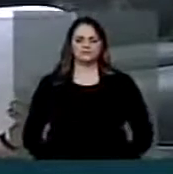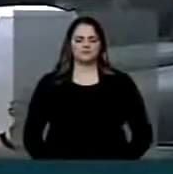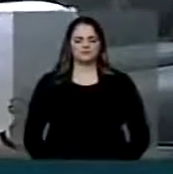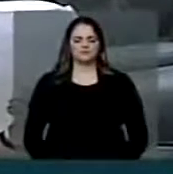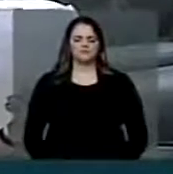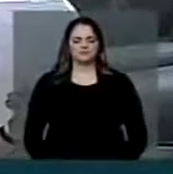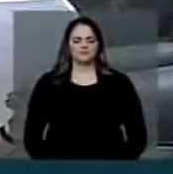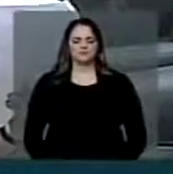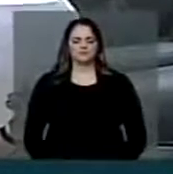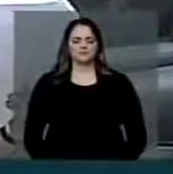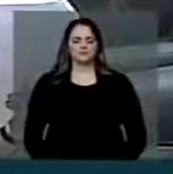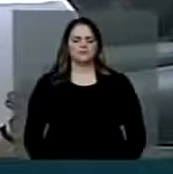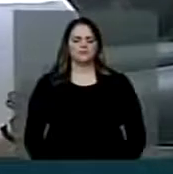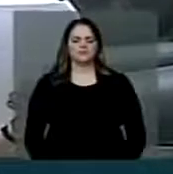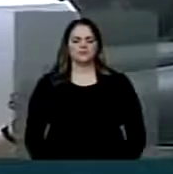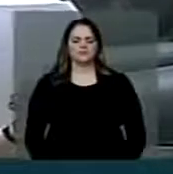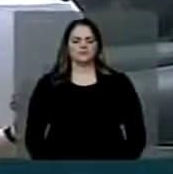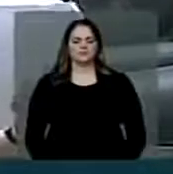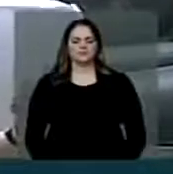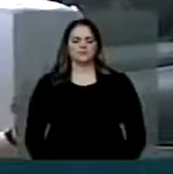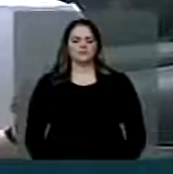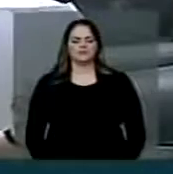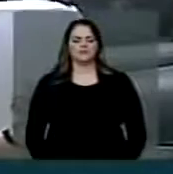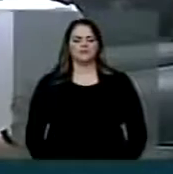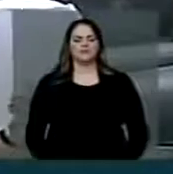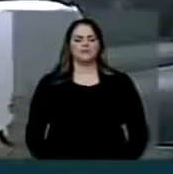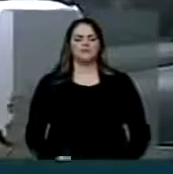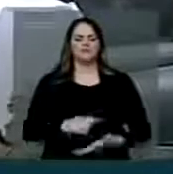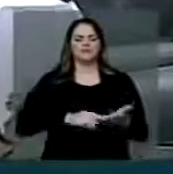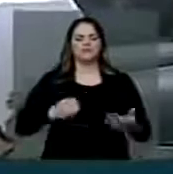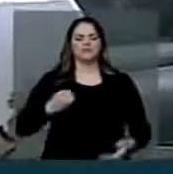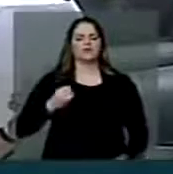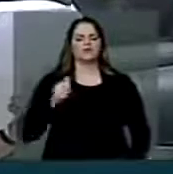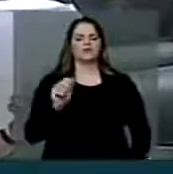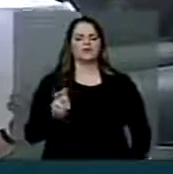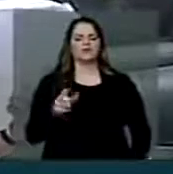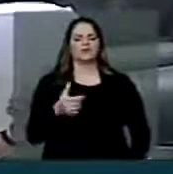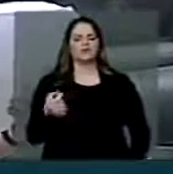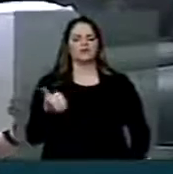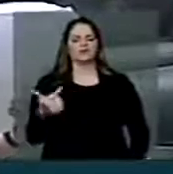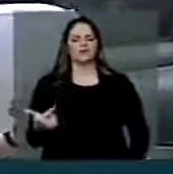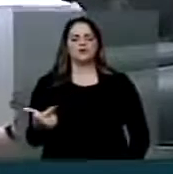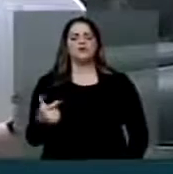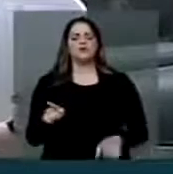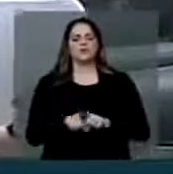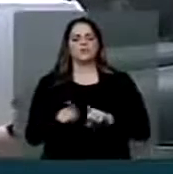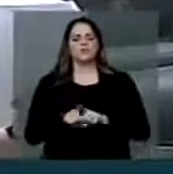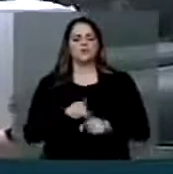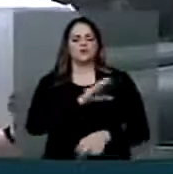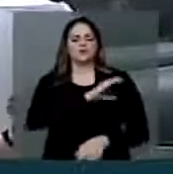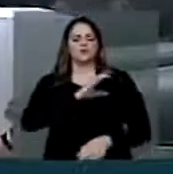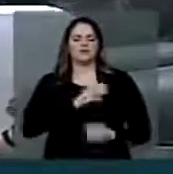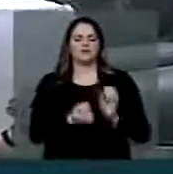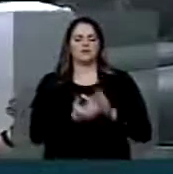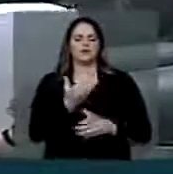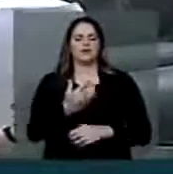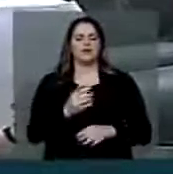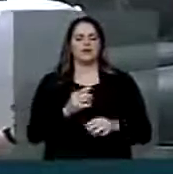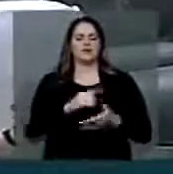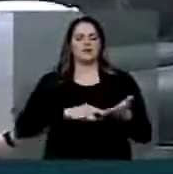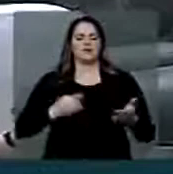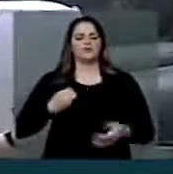Para concluir, senhor presidente, pelo ato número 15 de 2012 e a comissão mista criada pelo ato número 2